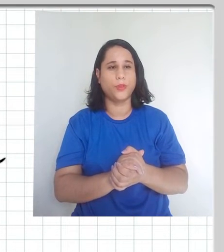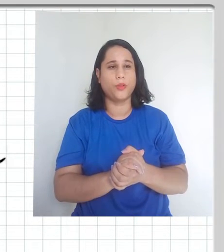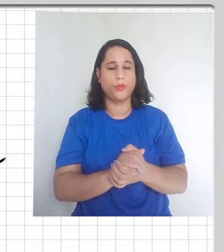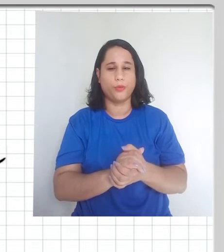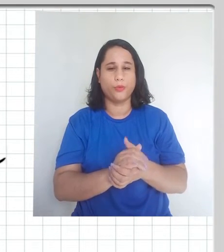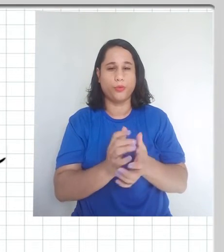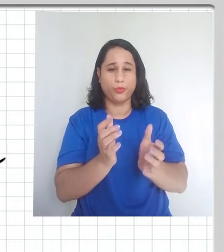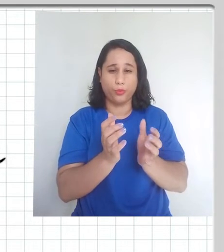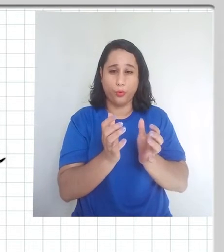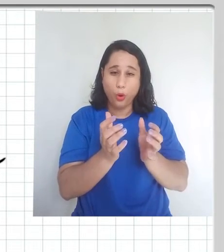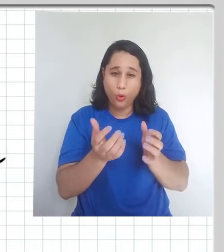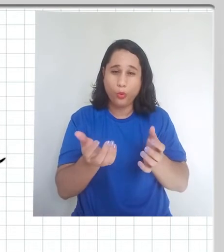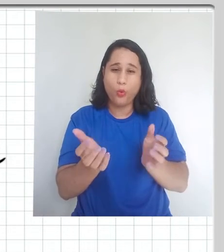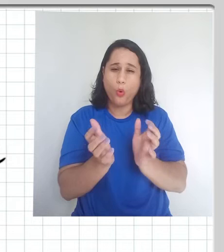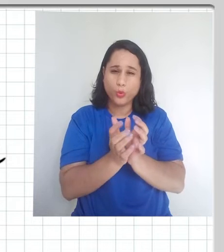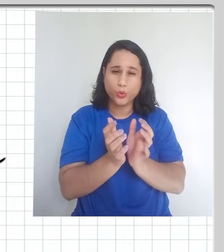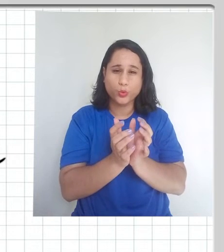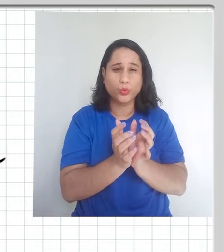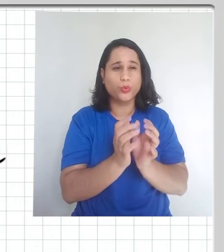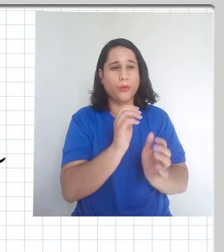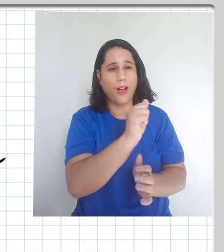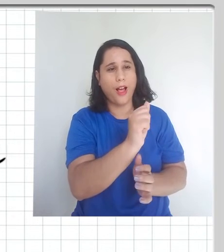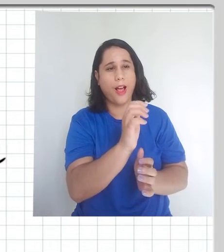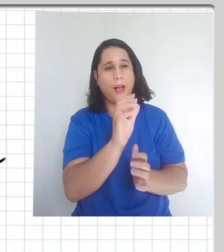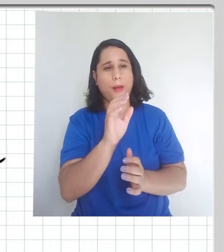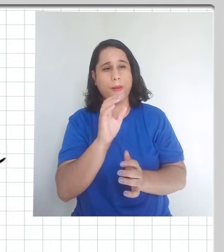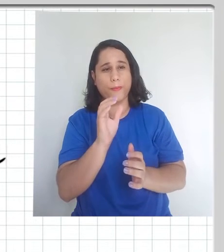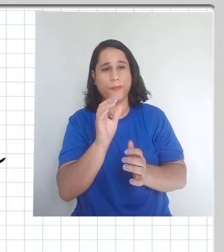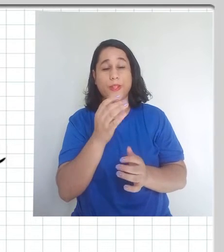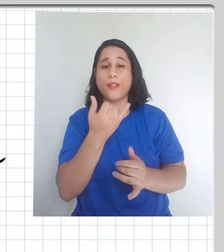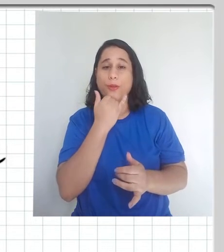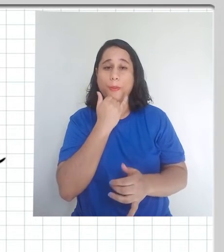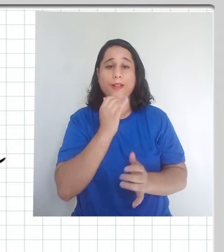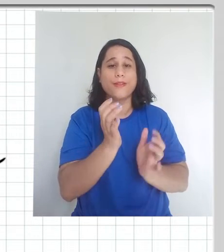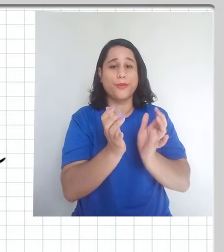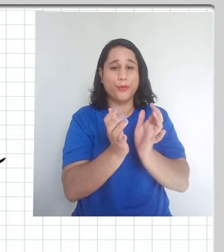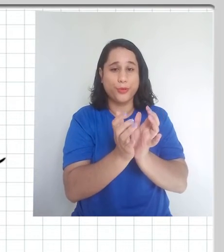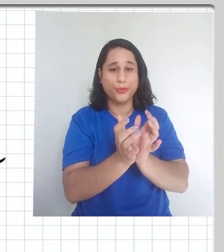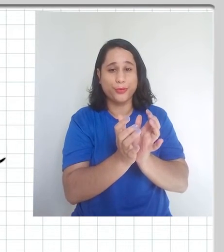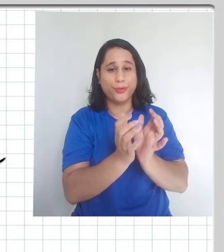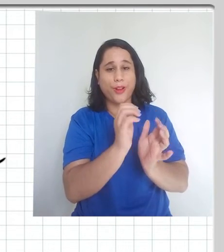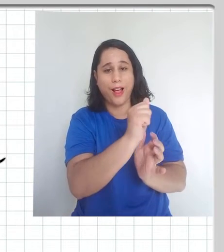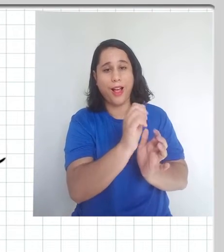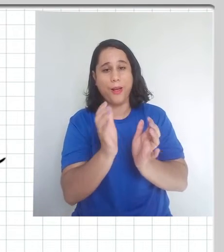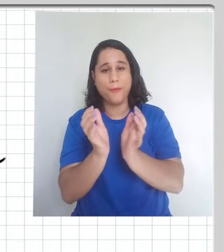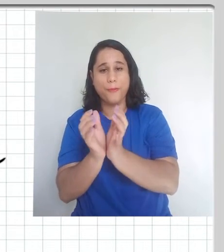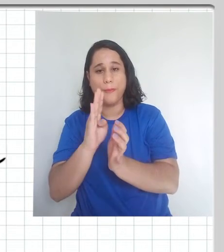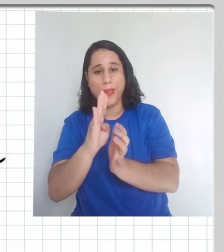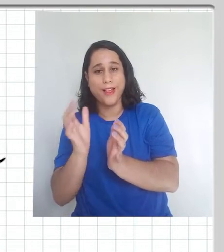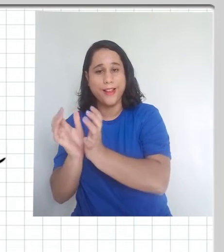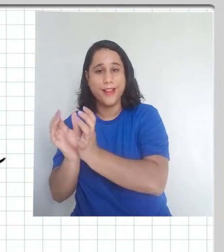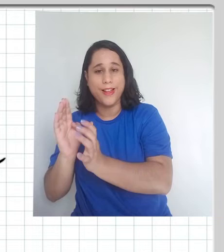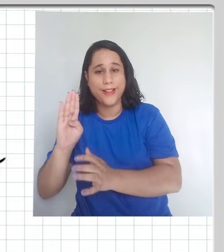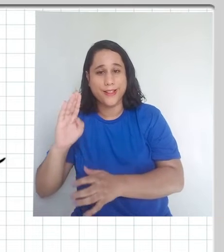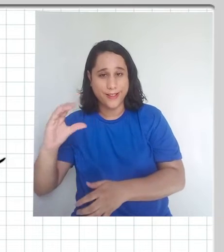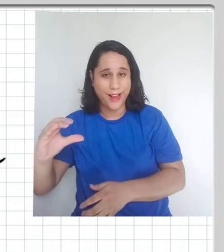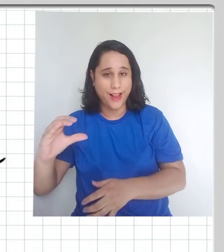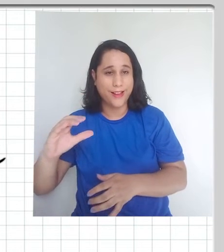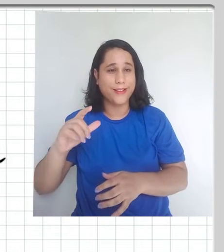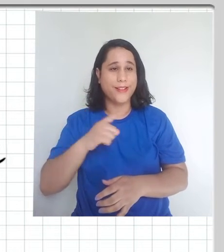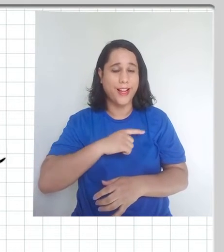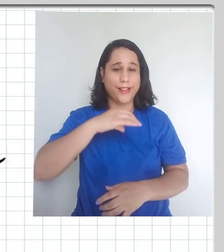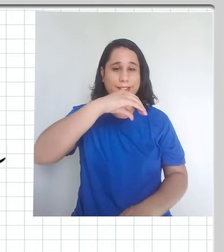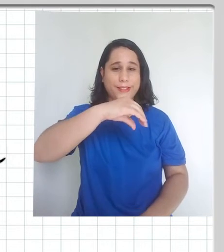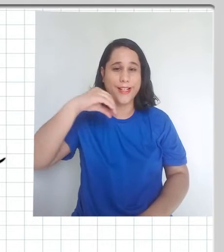C. A intersecção de todos os conjuntos. Ou seja, vou listar todos os conjuntos e vou ver quem é que